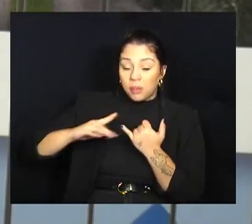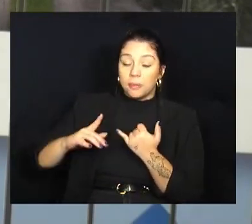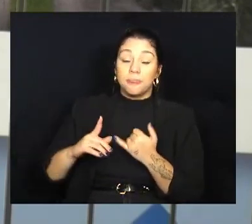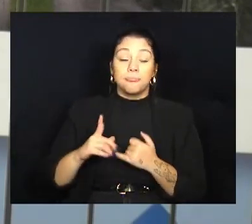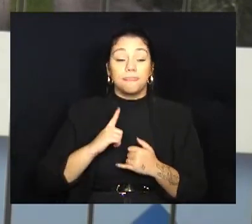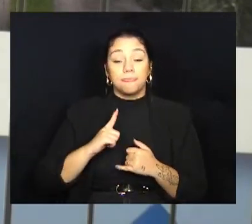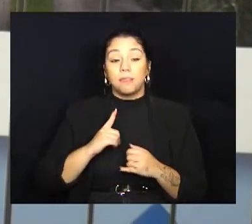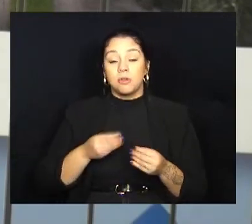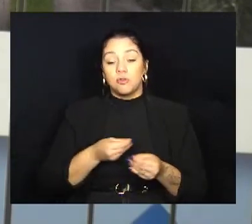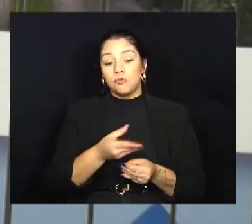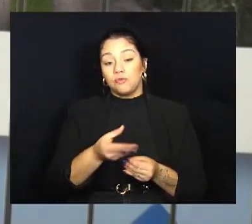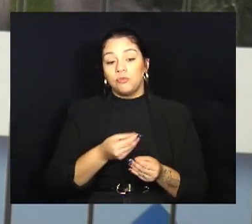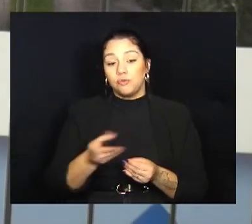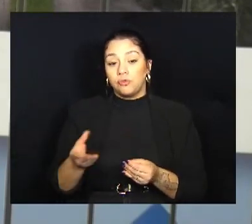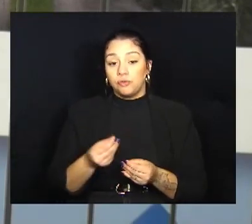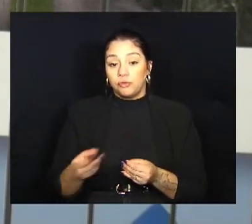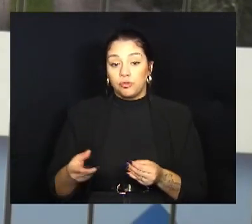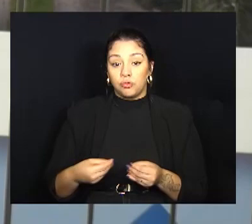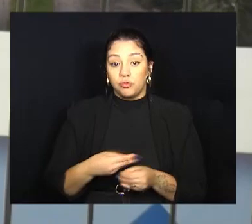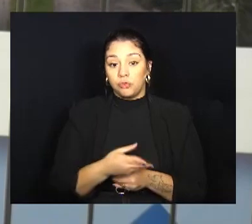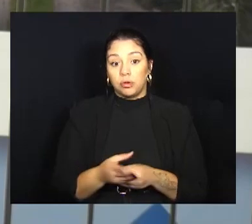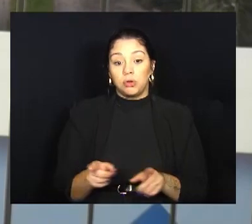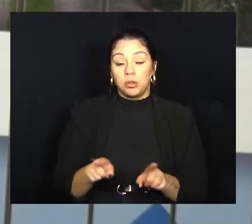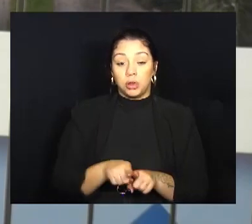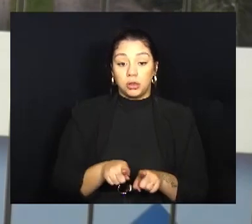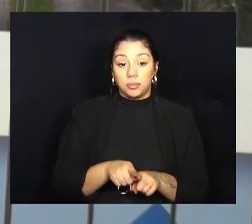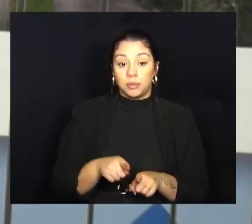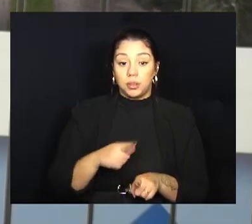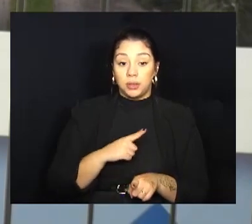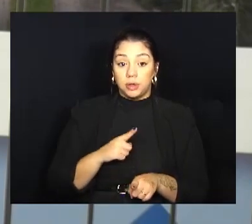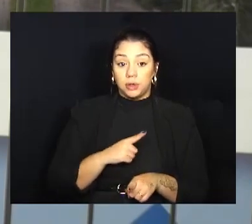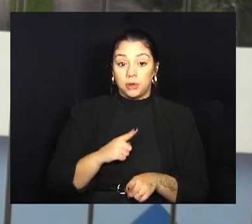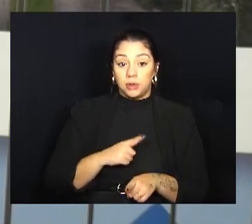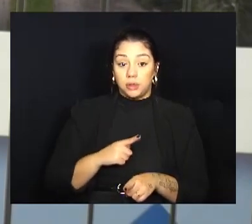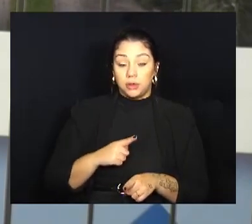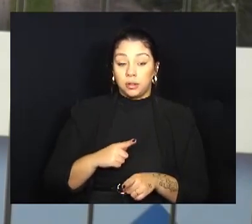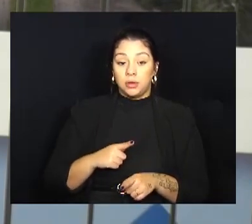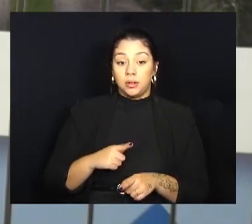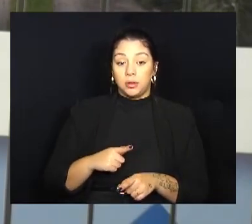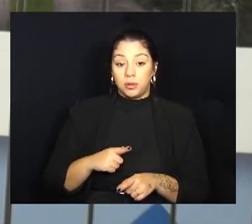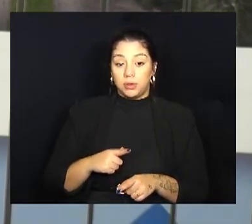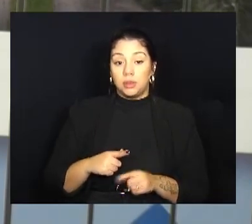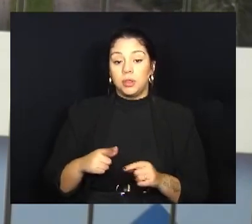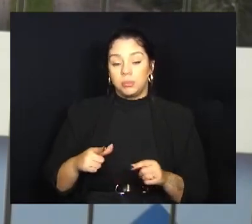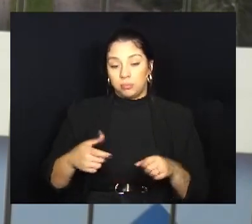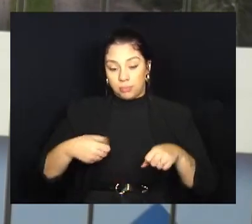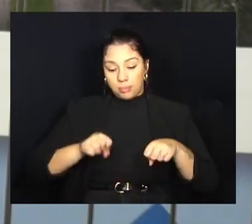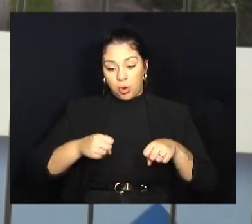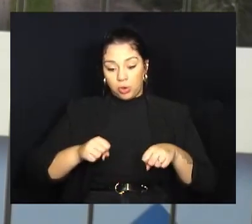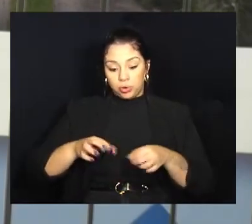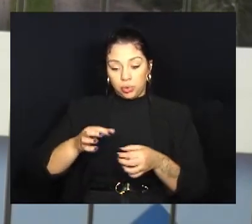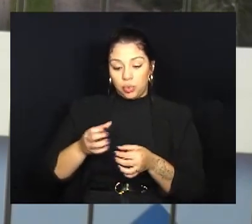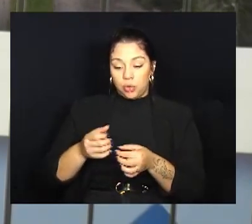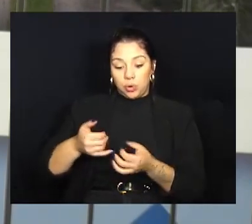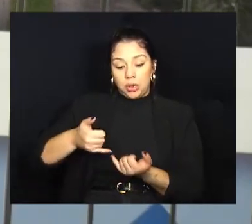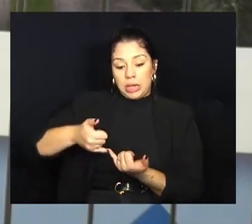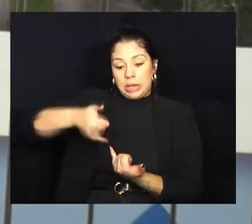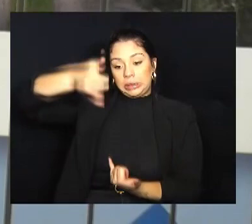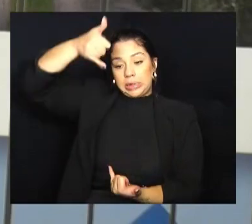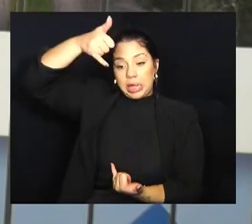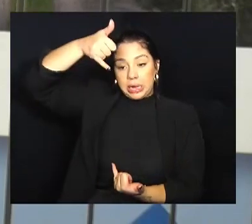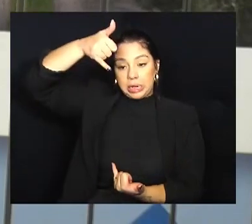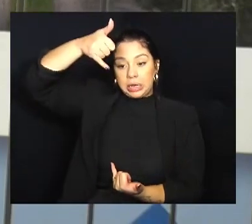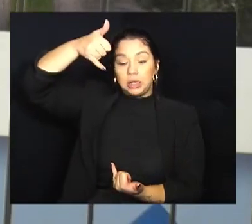aí a colocação, inclusive, olha, de cortas-pipas, que são aquelas anteninhas colocadas bem em frente